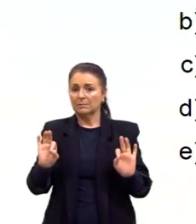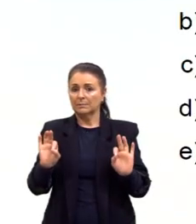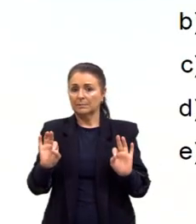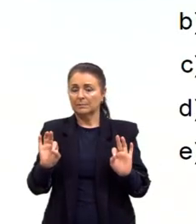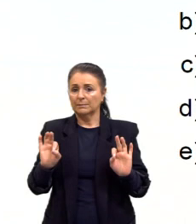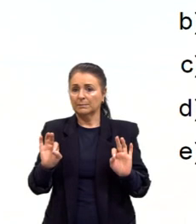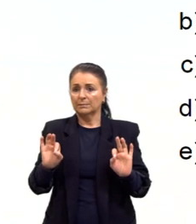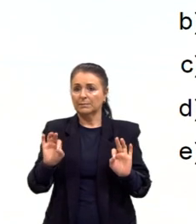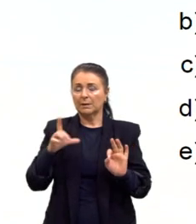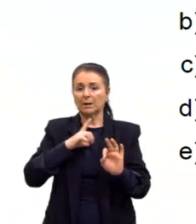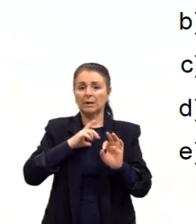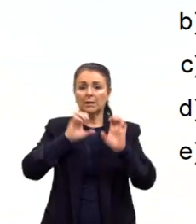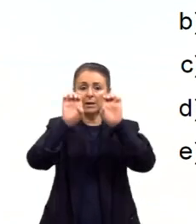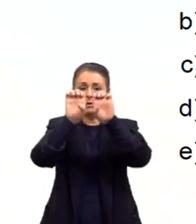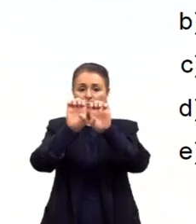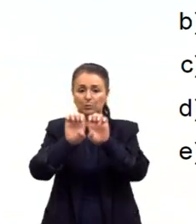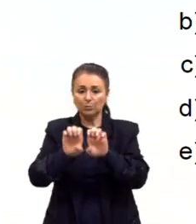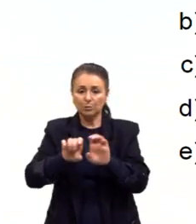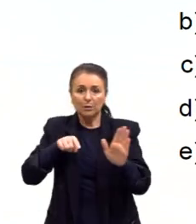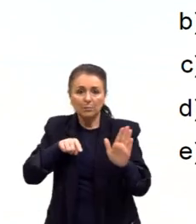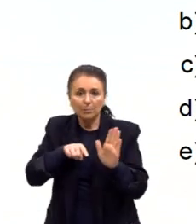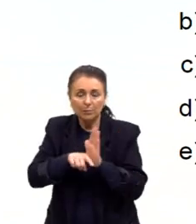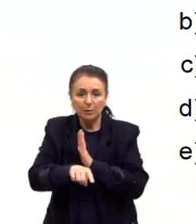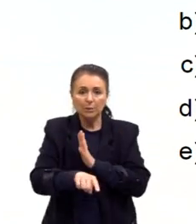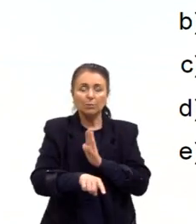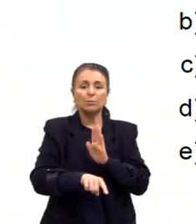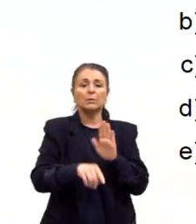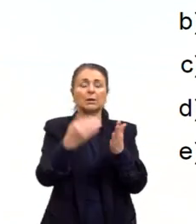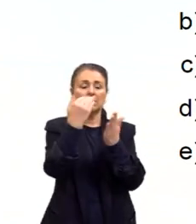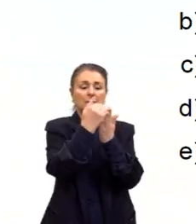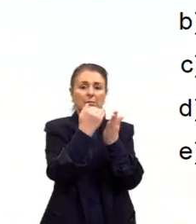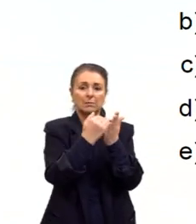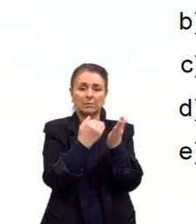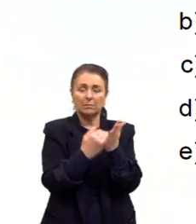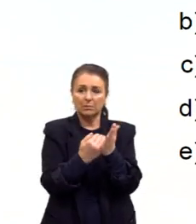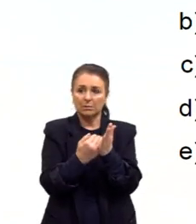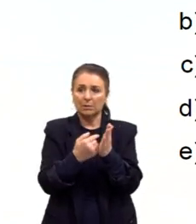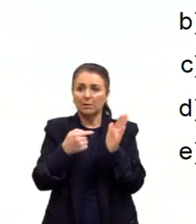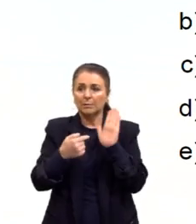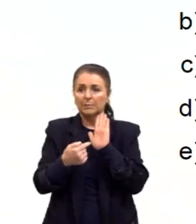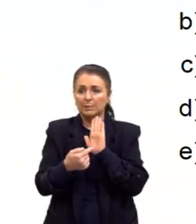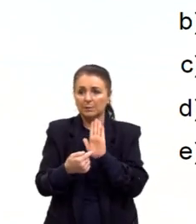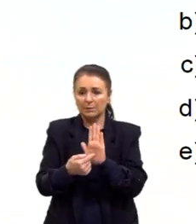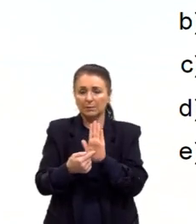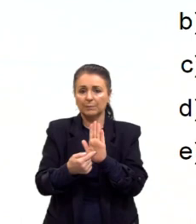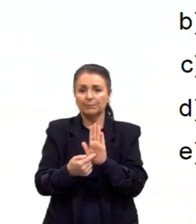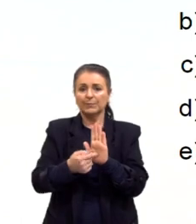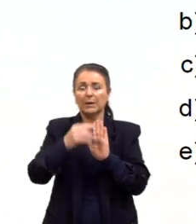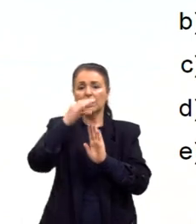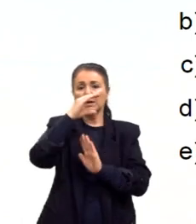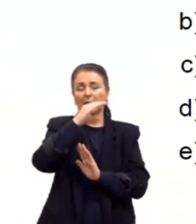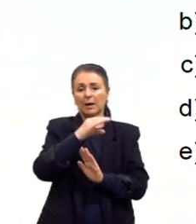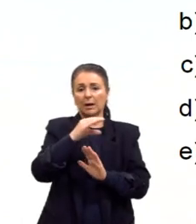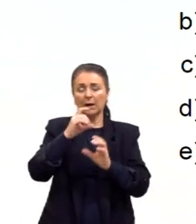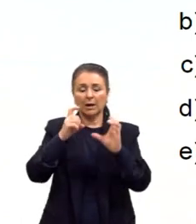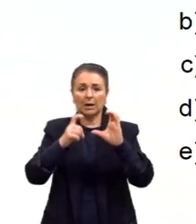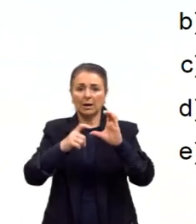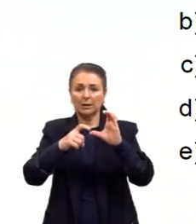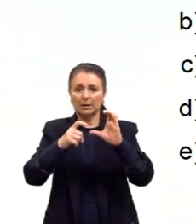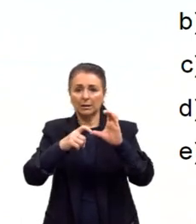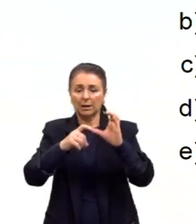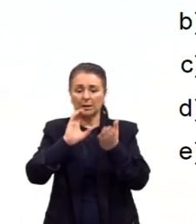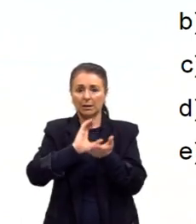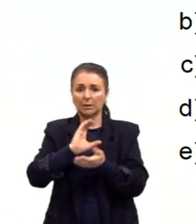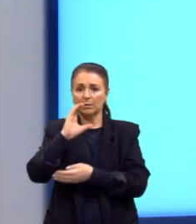tem uma estrutura e pergunta classificação ser um exercício de vestibular apresenta cadeia carbônica que a gente pode ver nossa